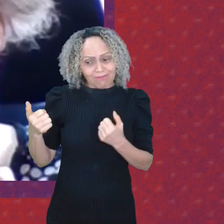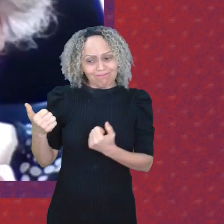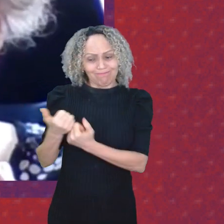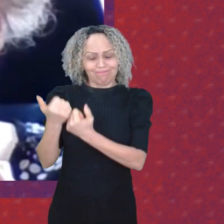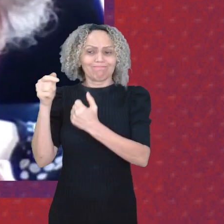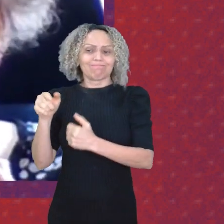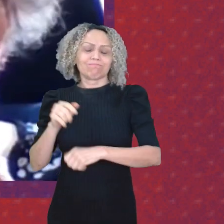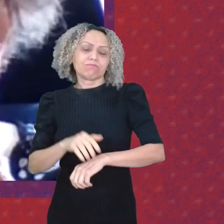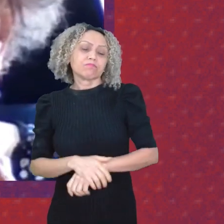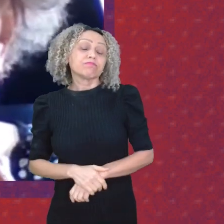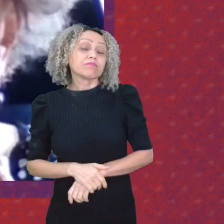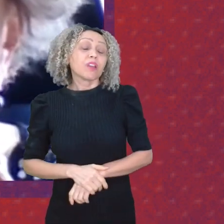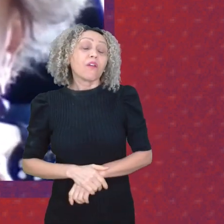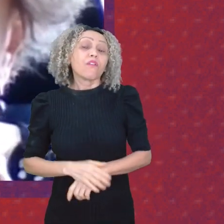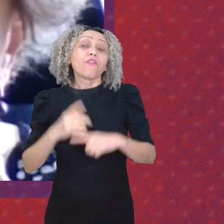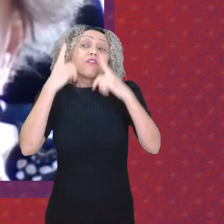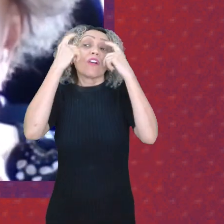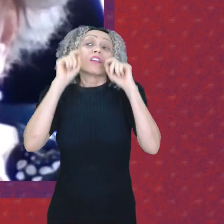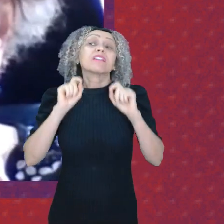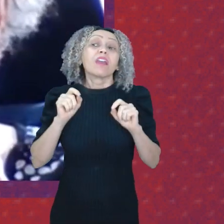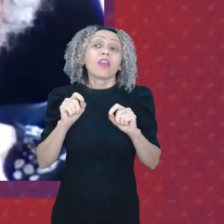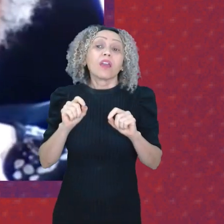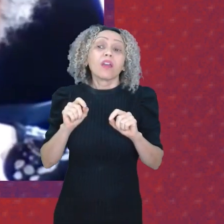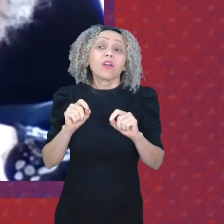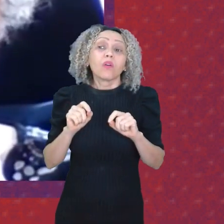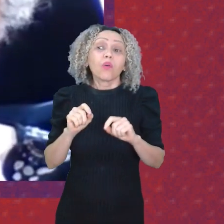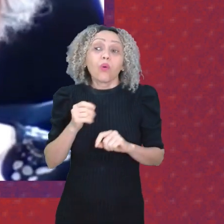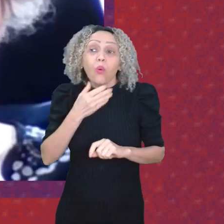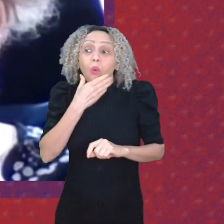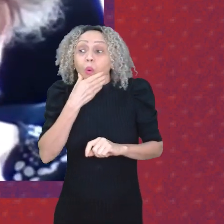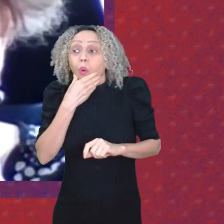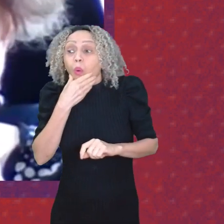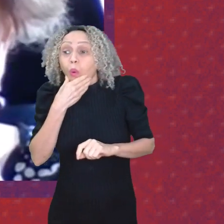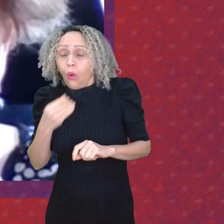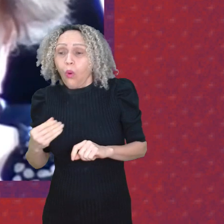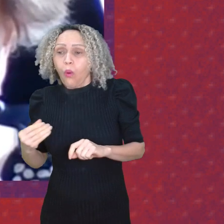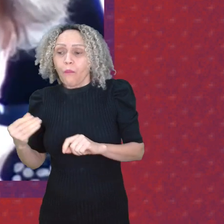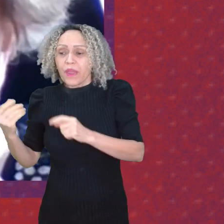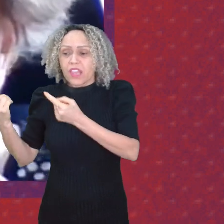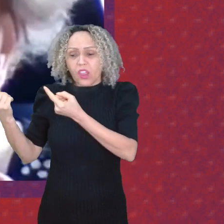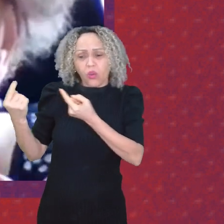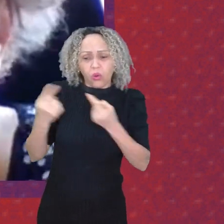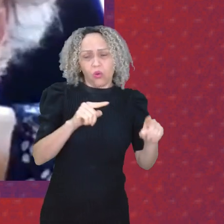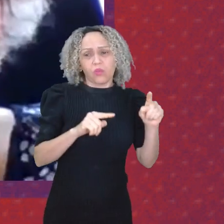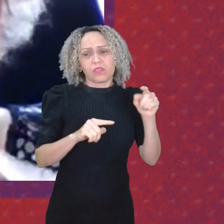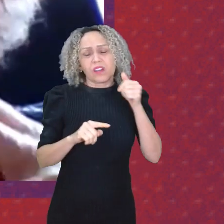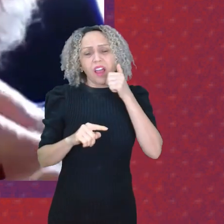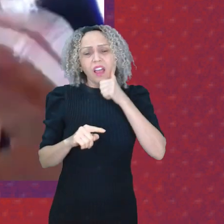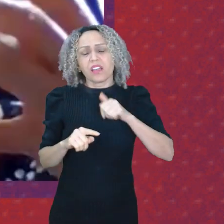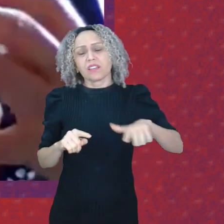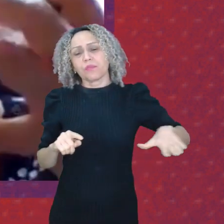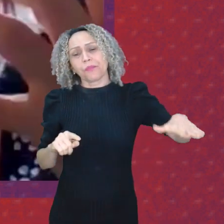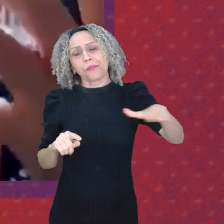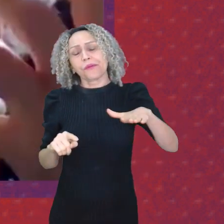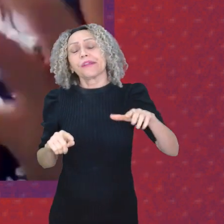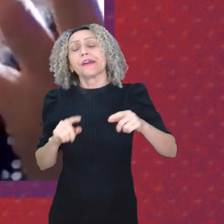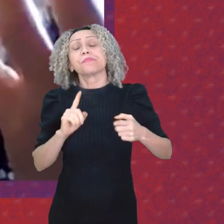mulheres, pelo simples fato de sermos mulheres. O que